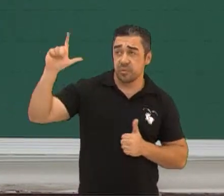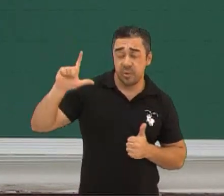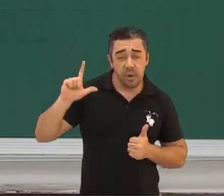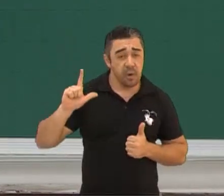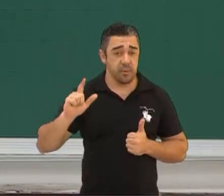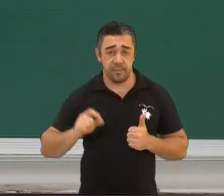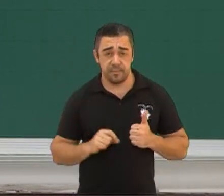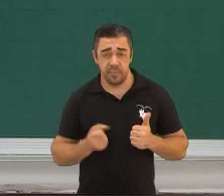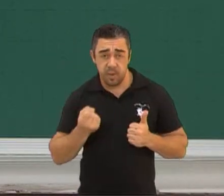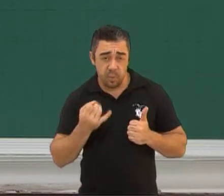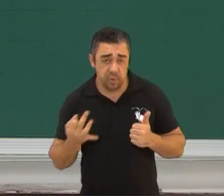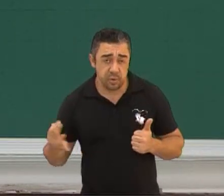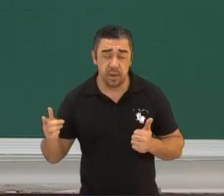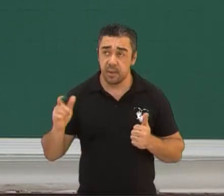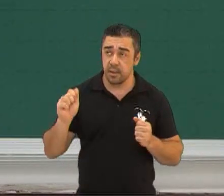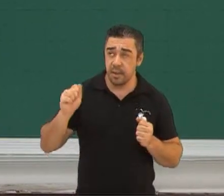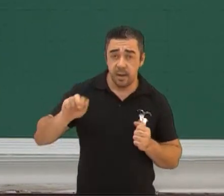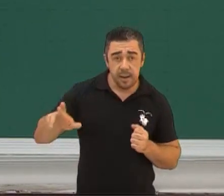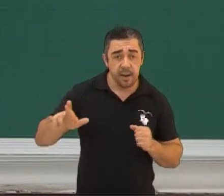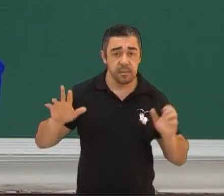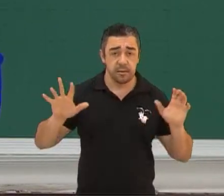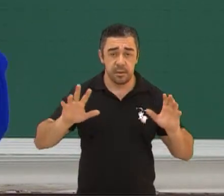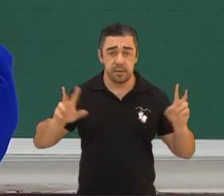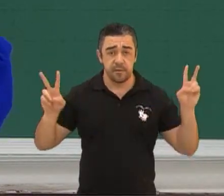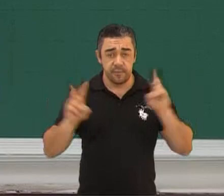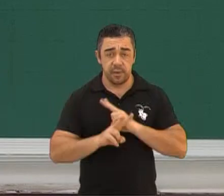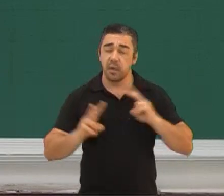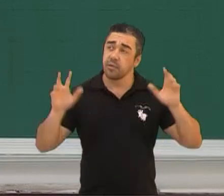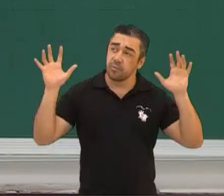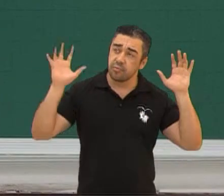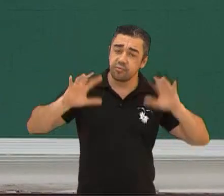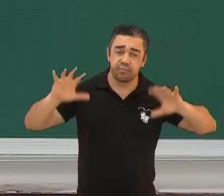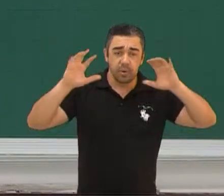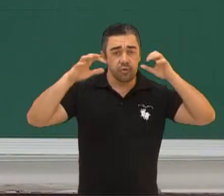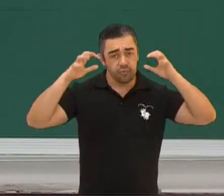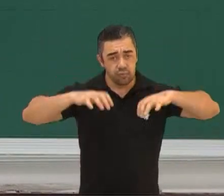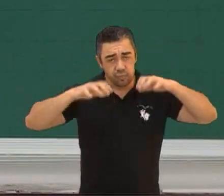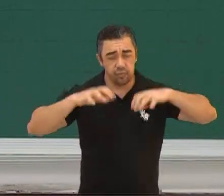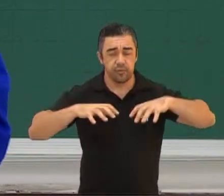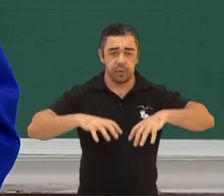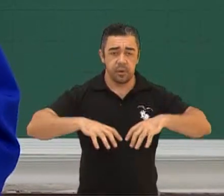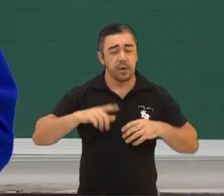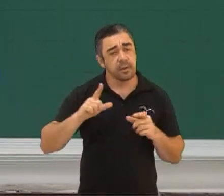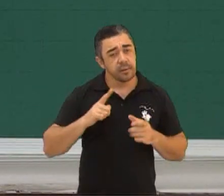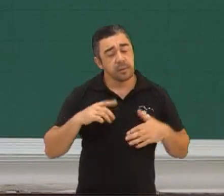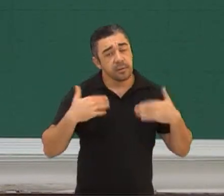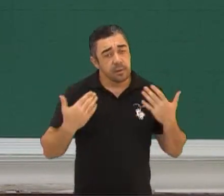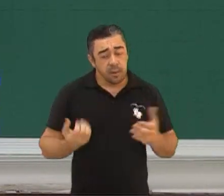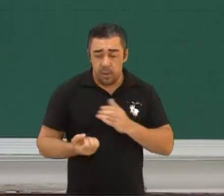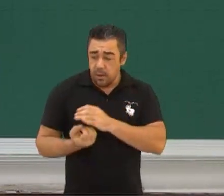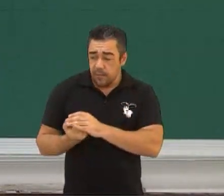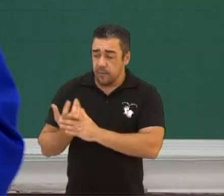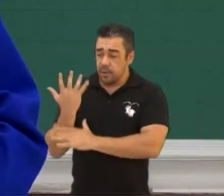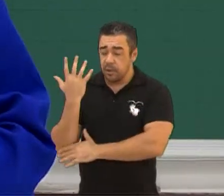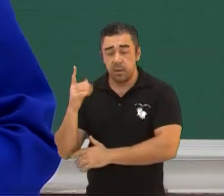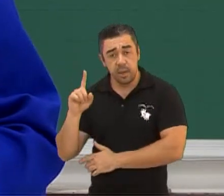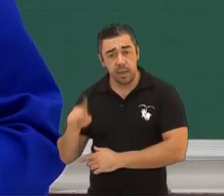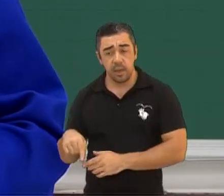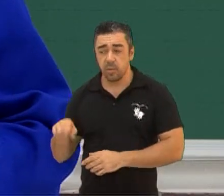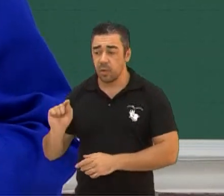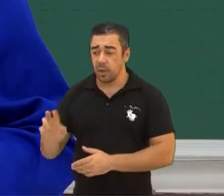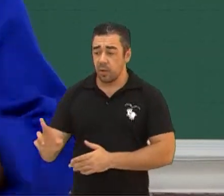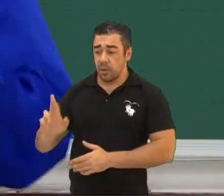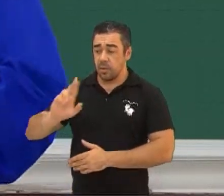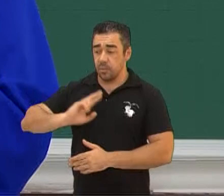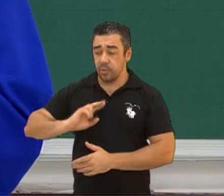solar, as massas de ar com relação a trazer ou não as chuvas, o aspecto de umidade. Então, a vegetação ela vai ser o reflexo